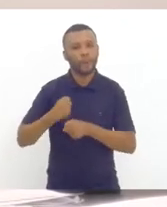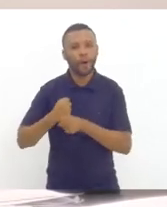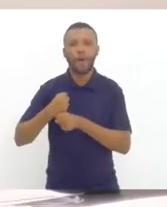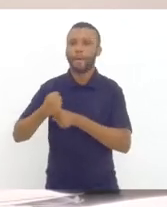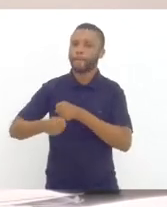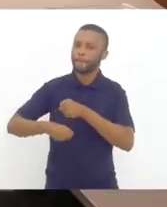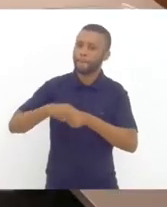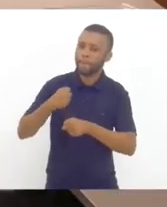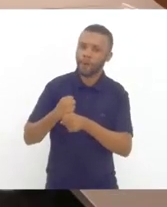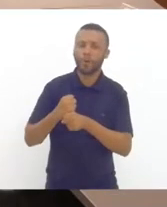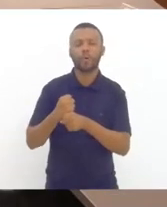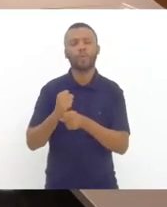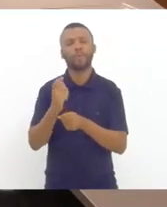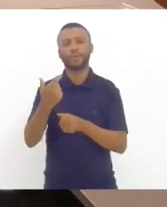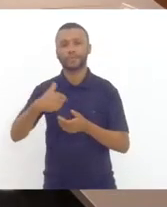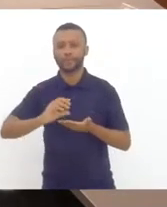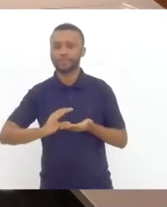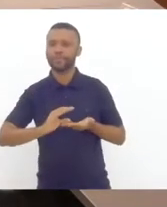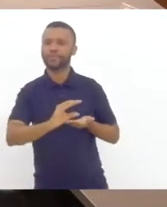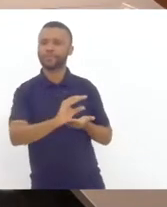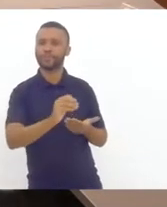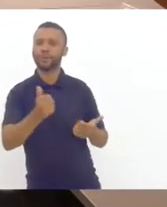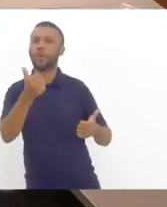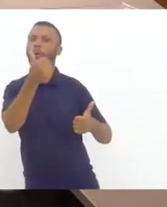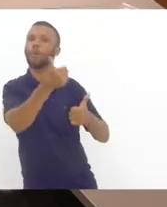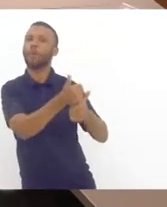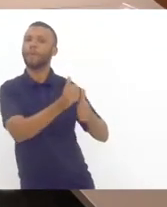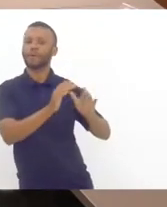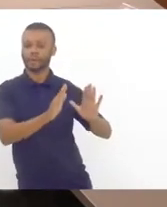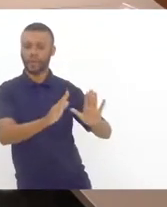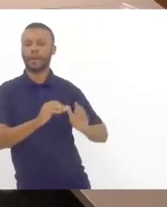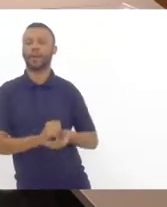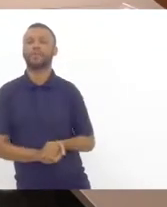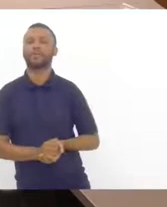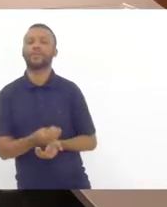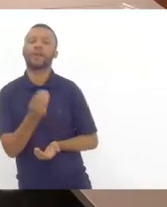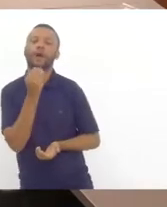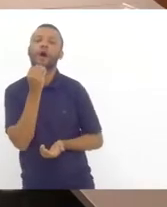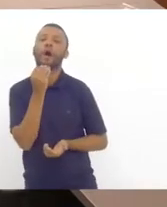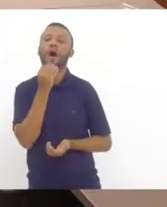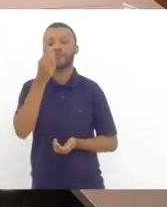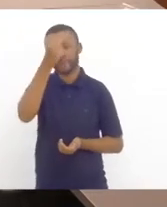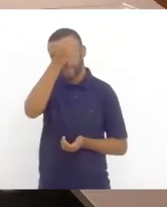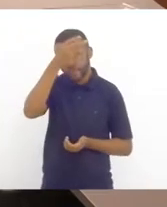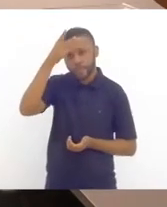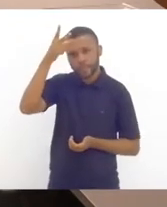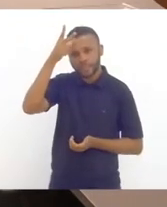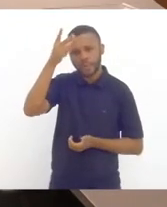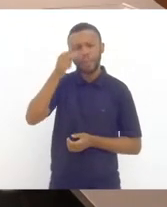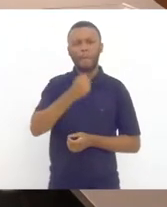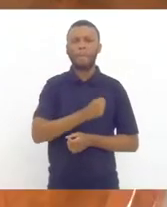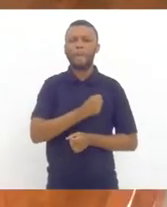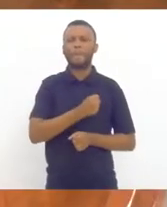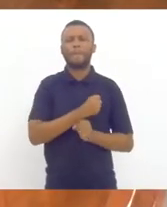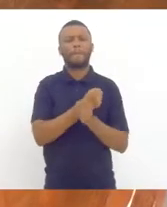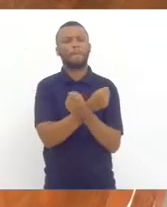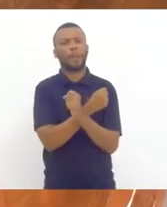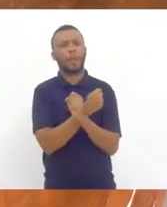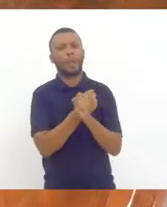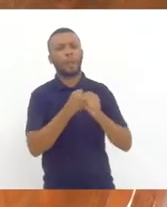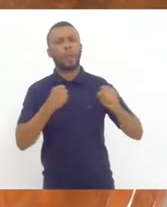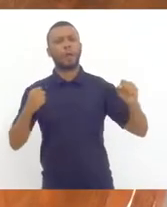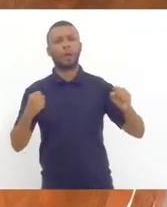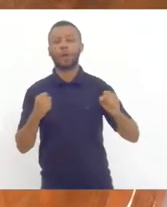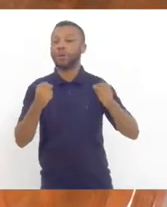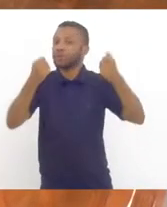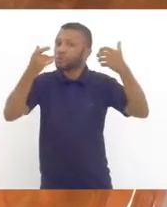ser compensado. Claro que para um município grande, grande no